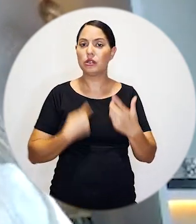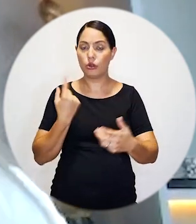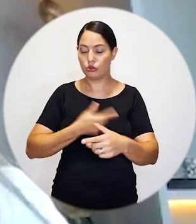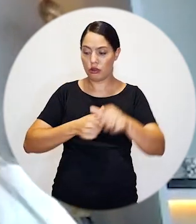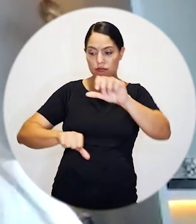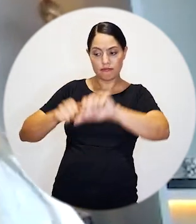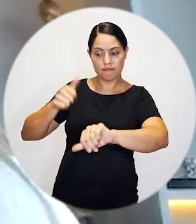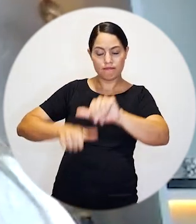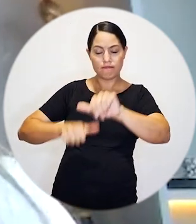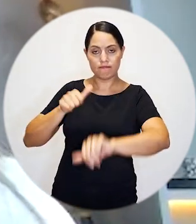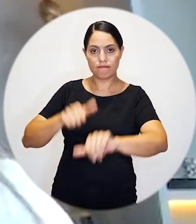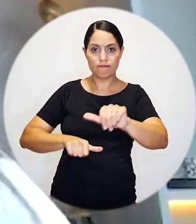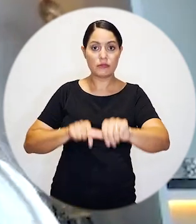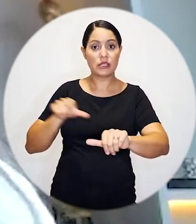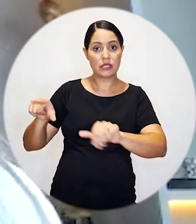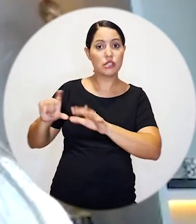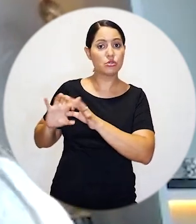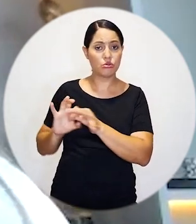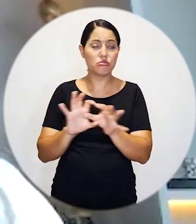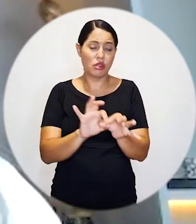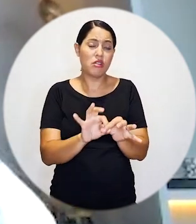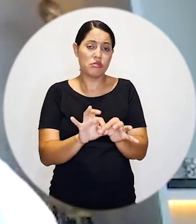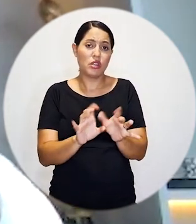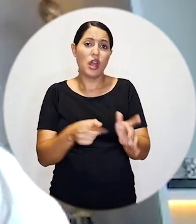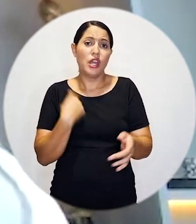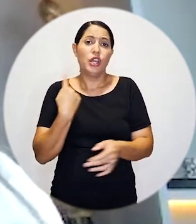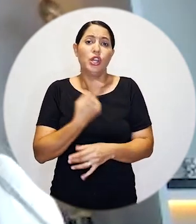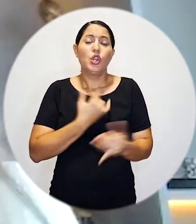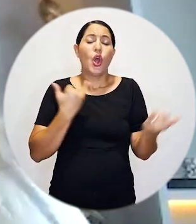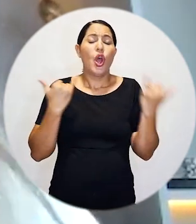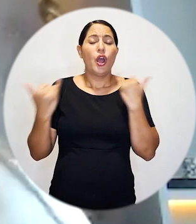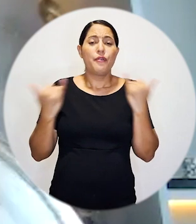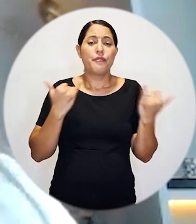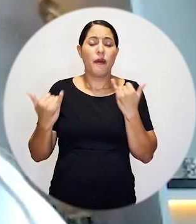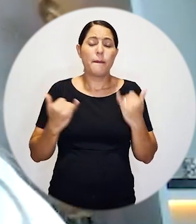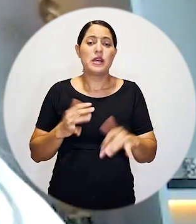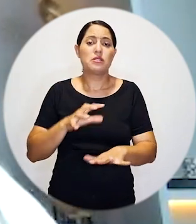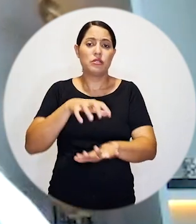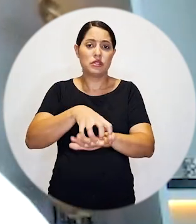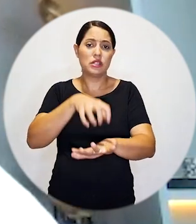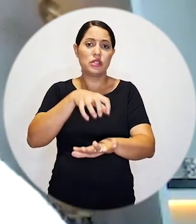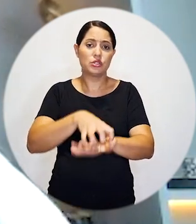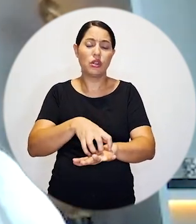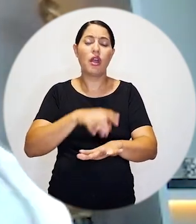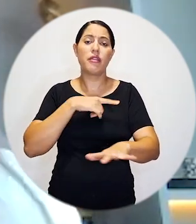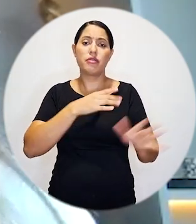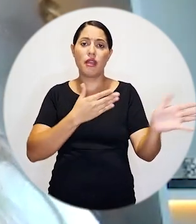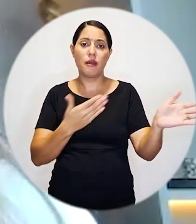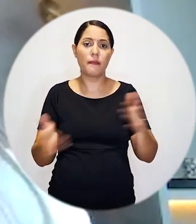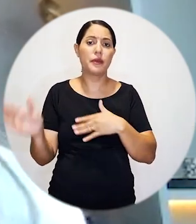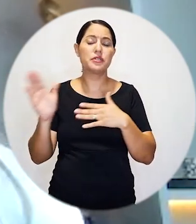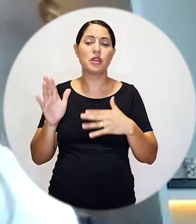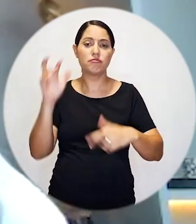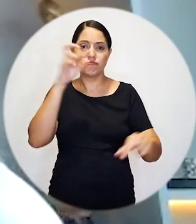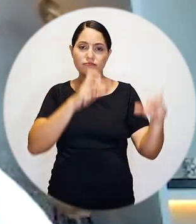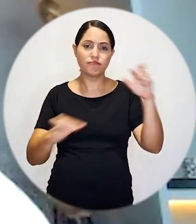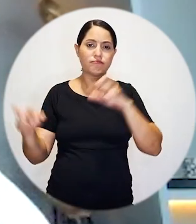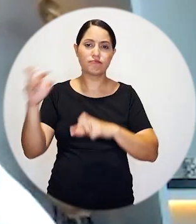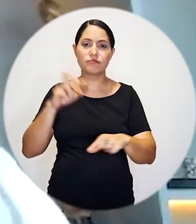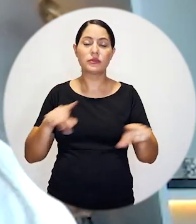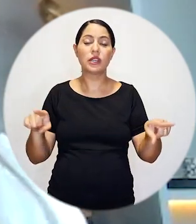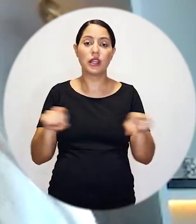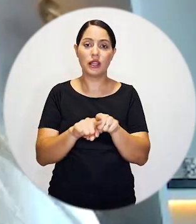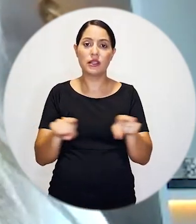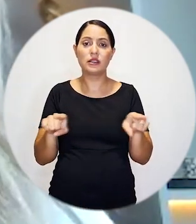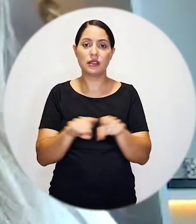para análise desses casos pontuais, onde a gente solicita informações das seccionais sobre aqueles processos,